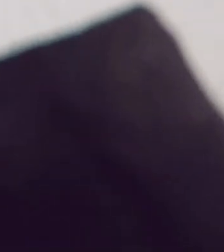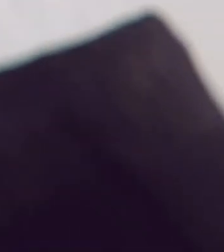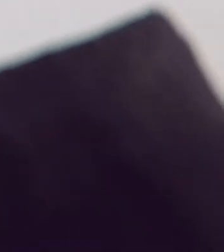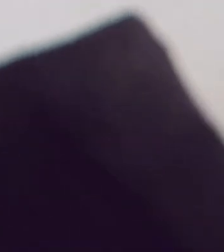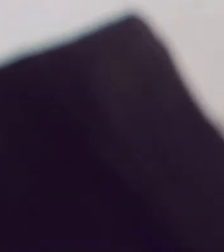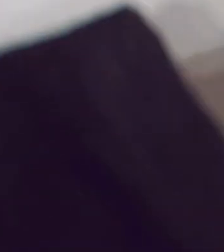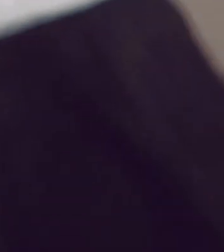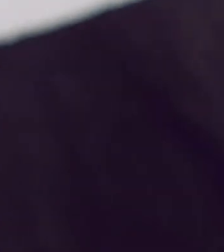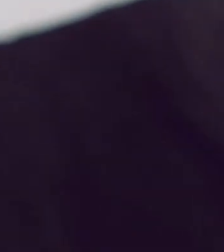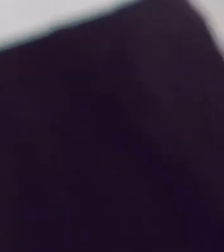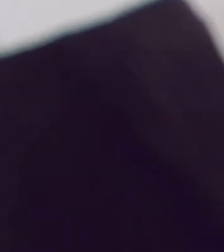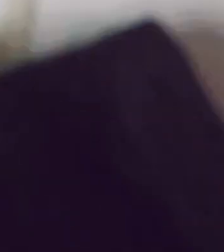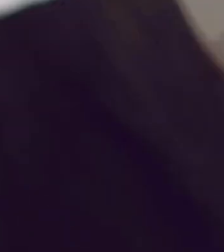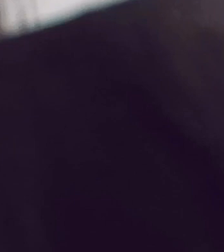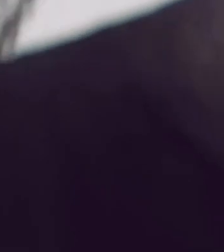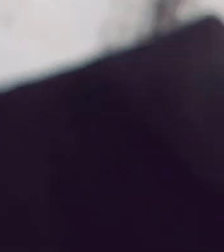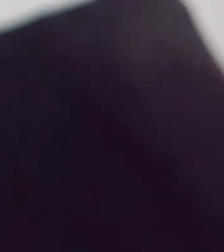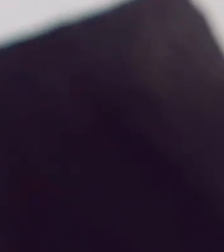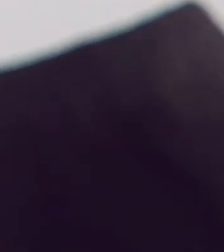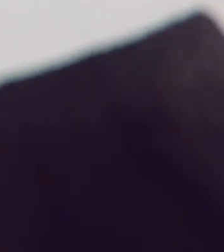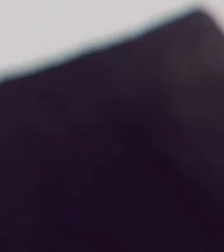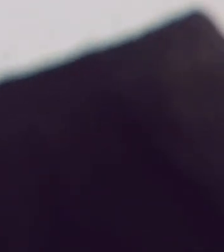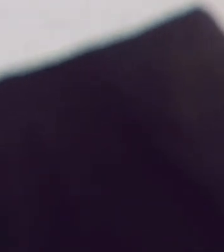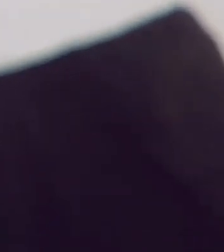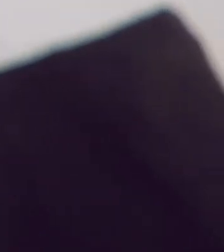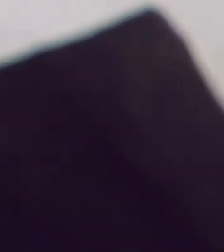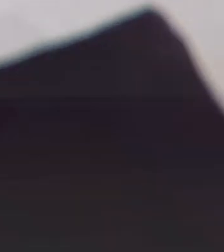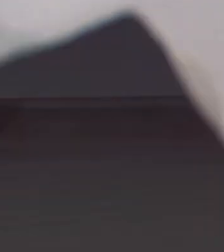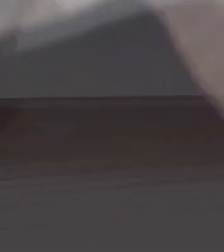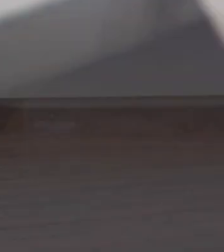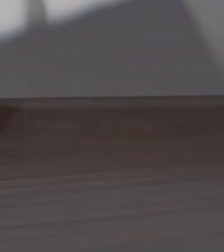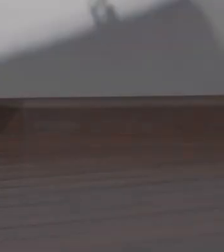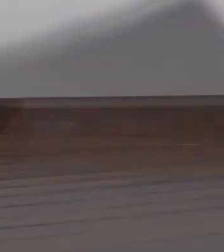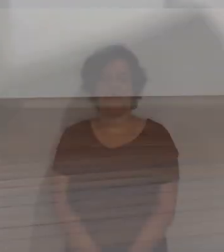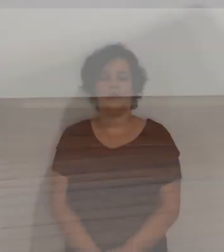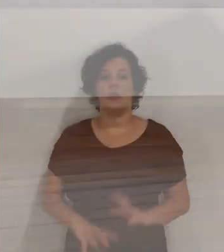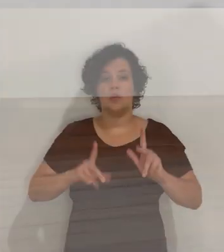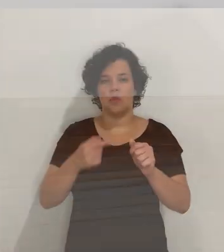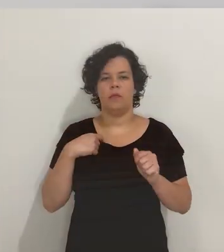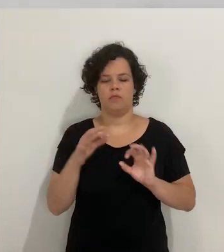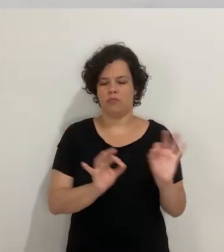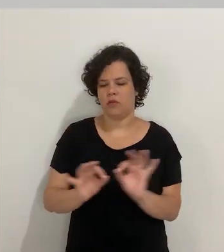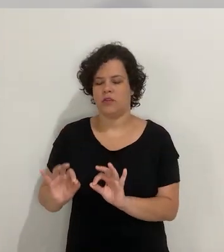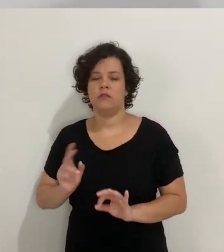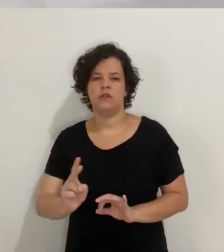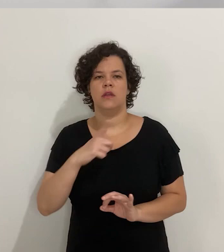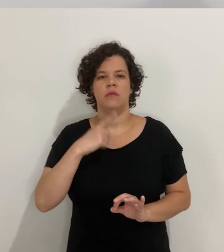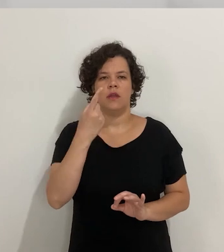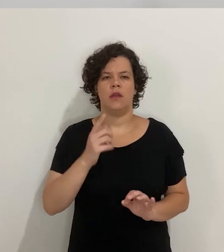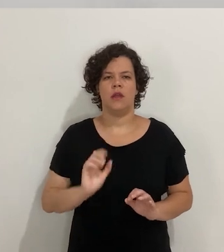branca, de meia idade, de cabelo castanho claro ondulado e está com macacão de faixas verticais coloridas. Em todos os meus projetos sempre tem